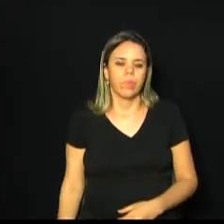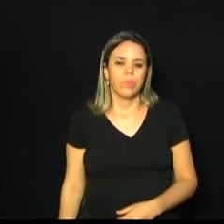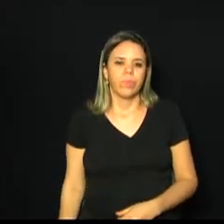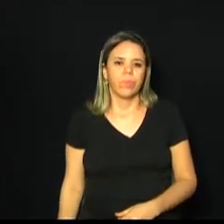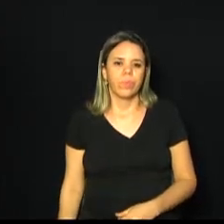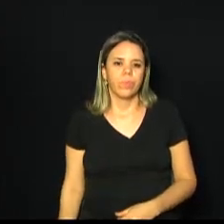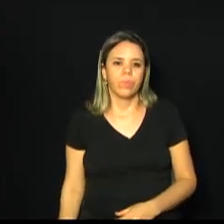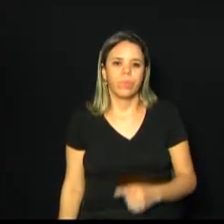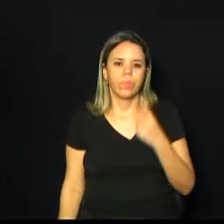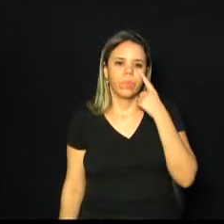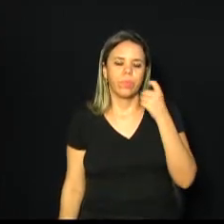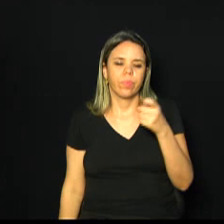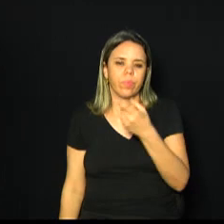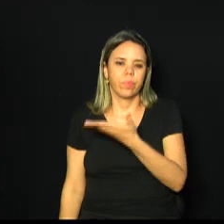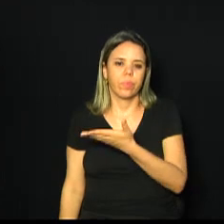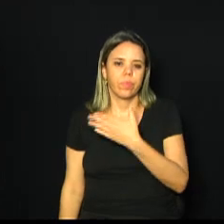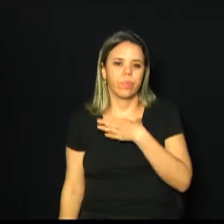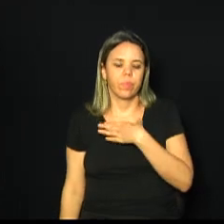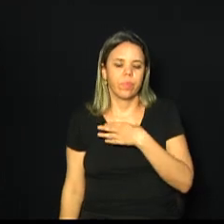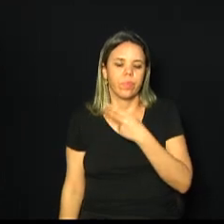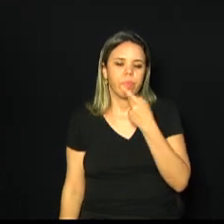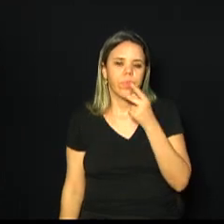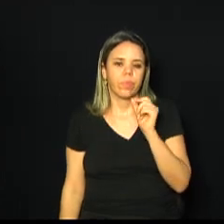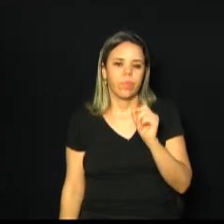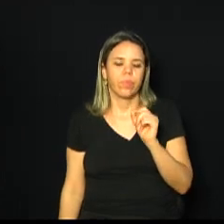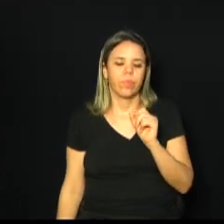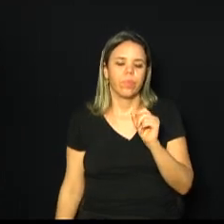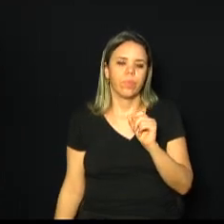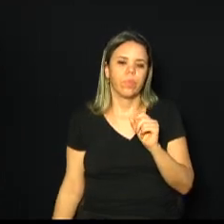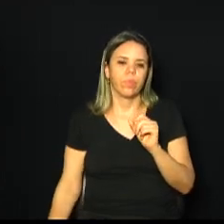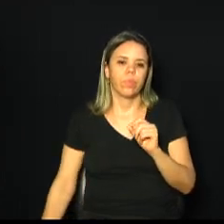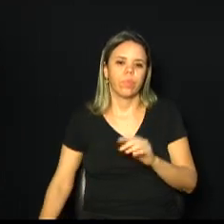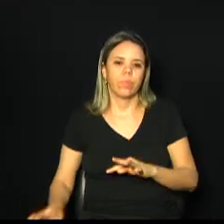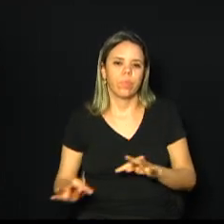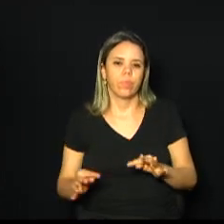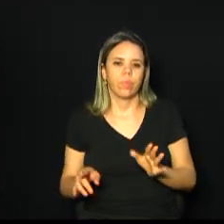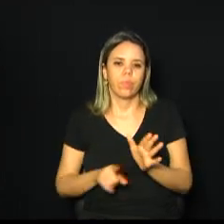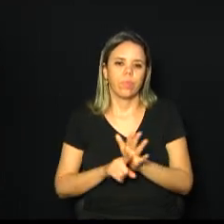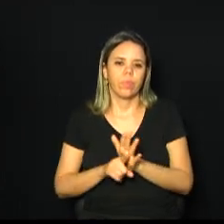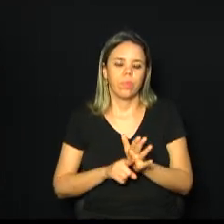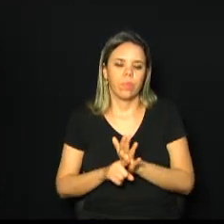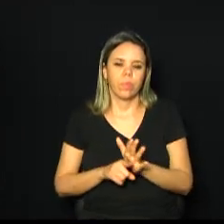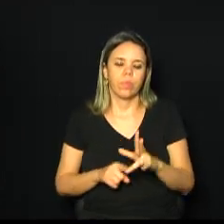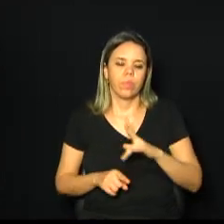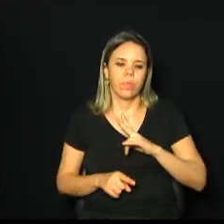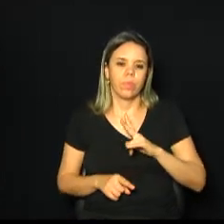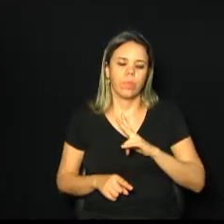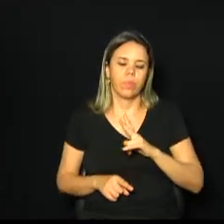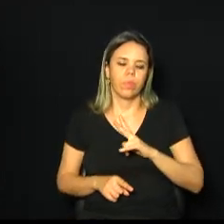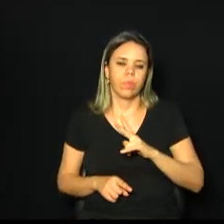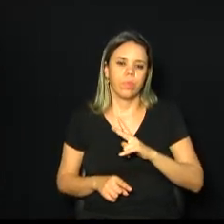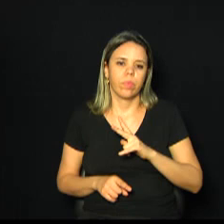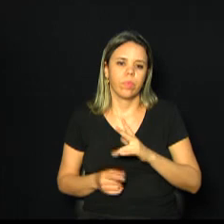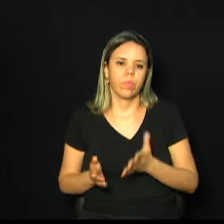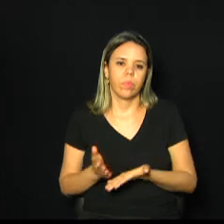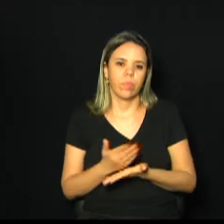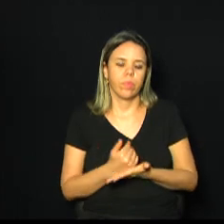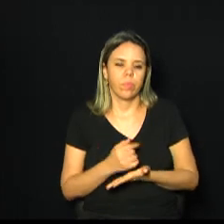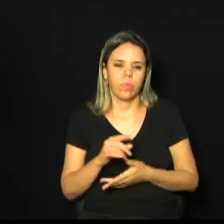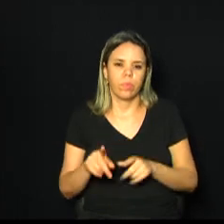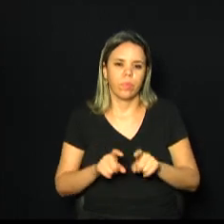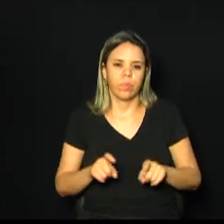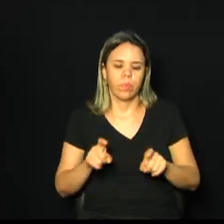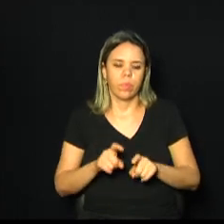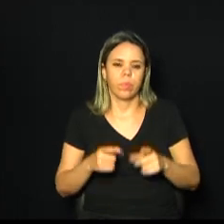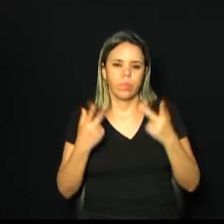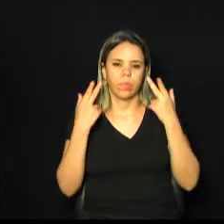O que é interessante dessa lei é que ela diz o seguinte: esta lei dispõe sobre o tratamento de dados pessoais, inclusive nos meios digitais, por pessoa natural